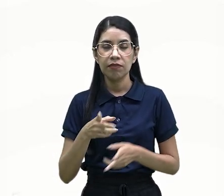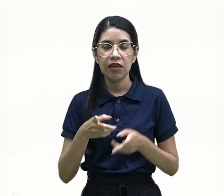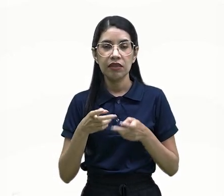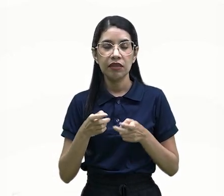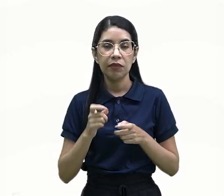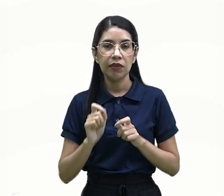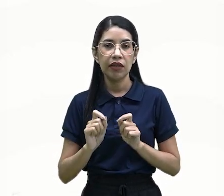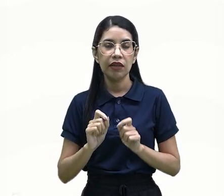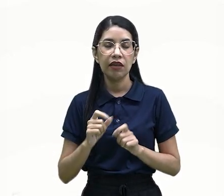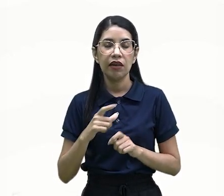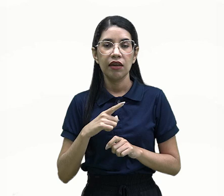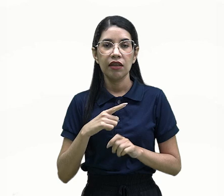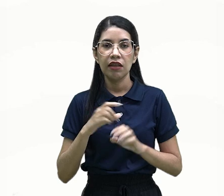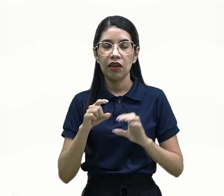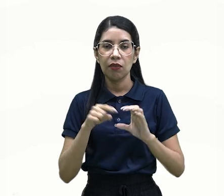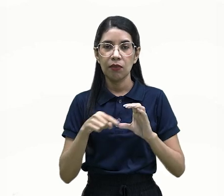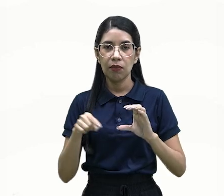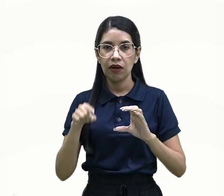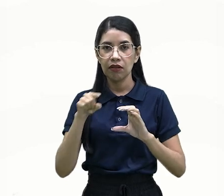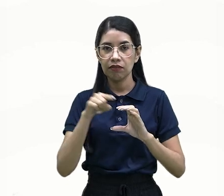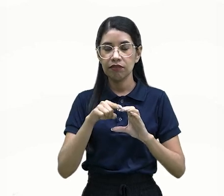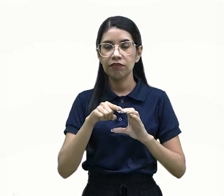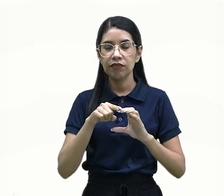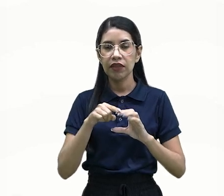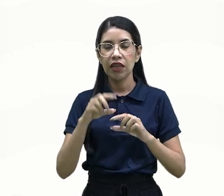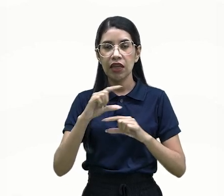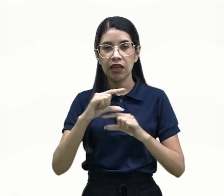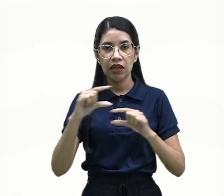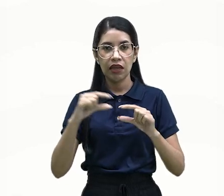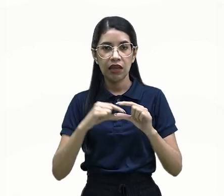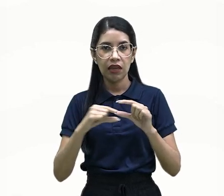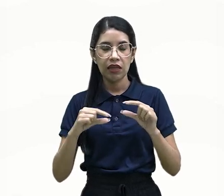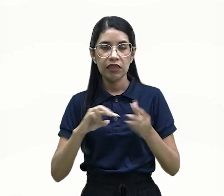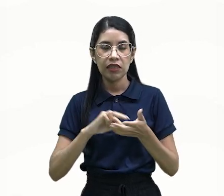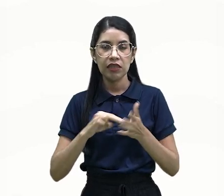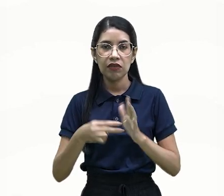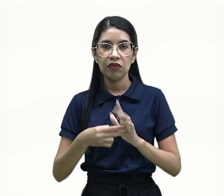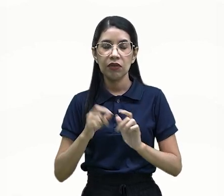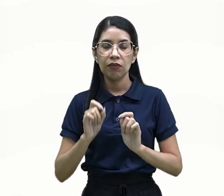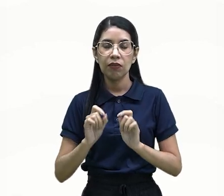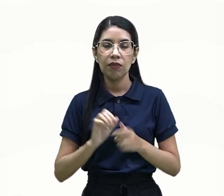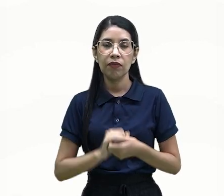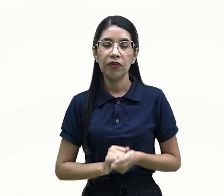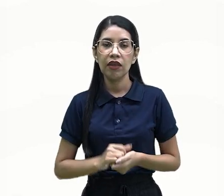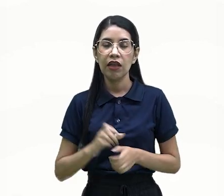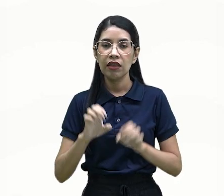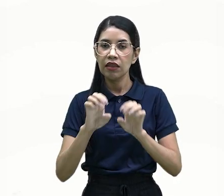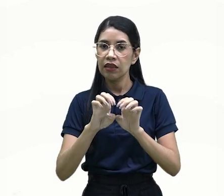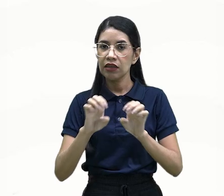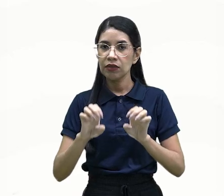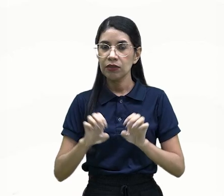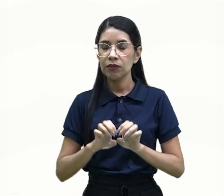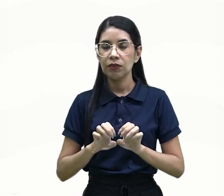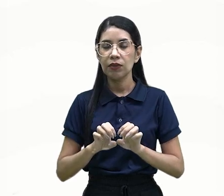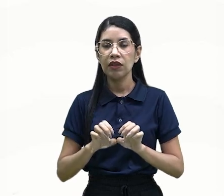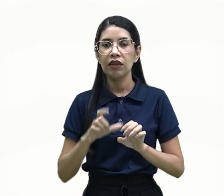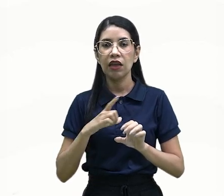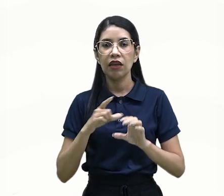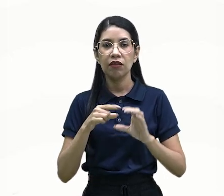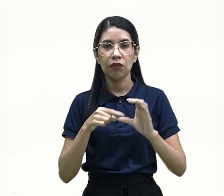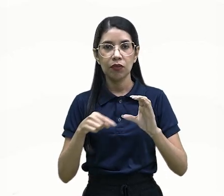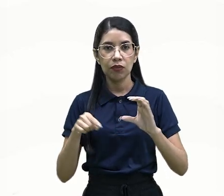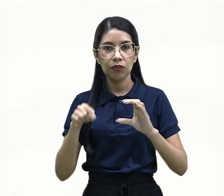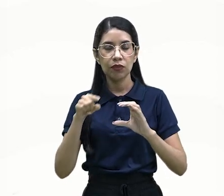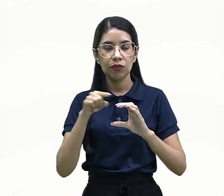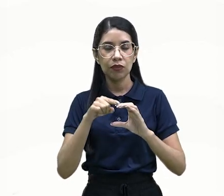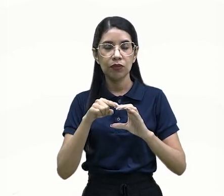que essa é uma cadeia heterocíclica, o que eu estou dizendo? Que ela tem né, na sua estrutura, ciclos, né, que é